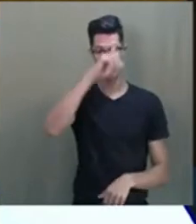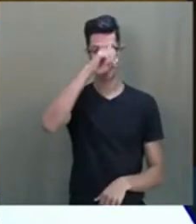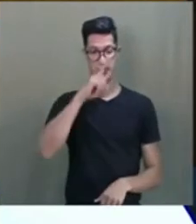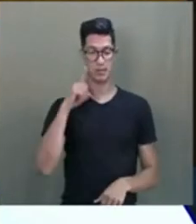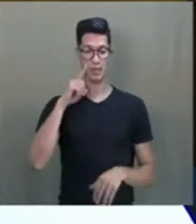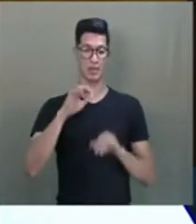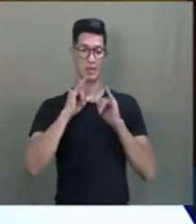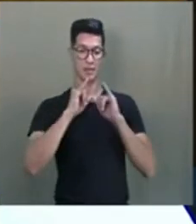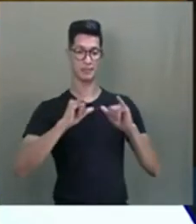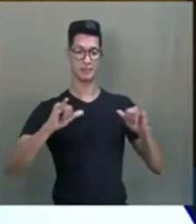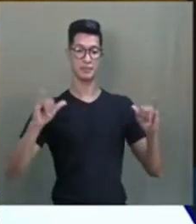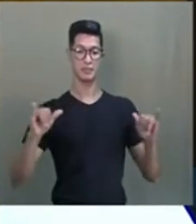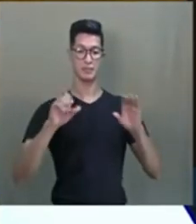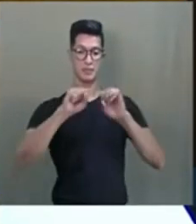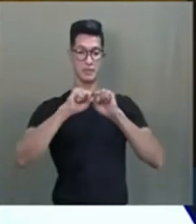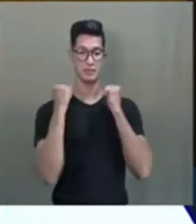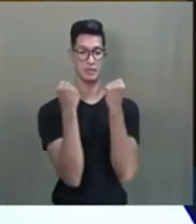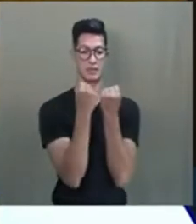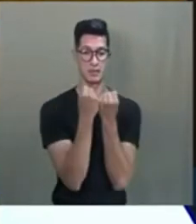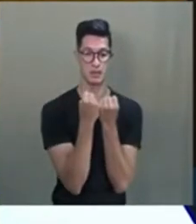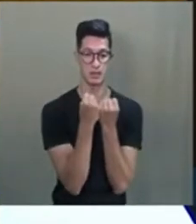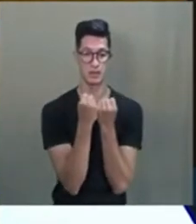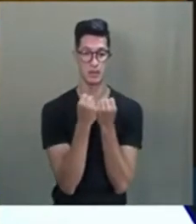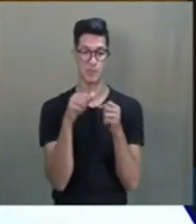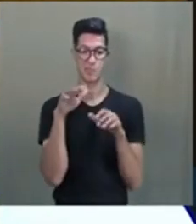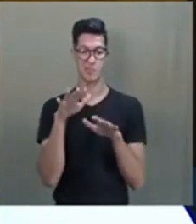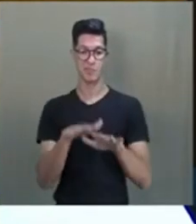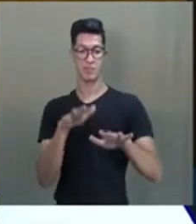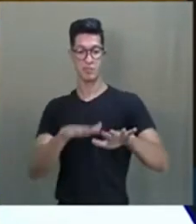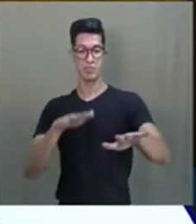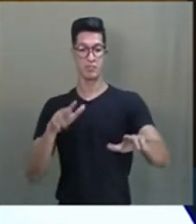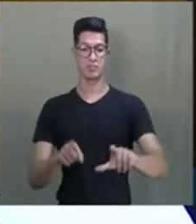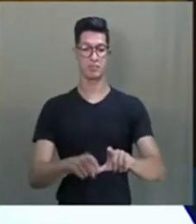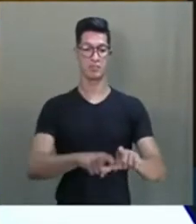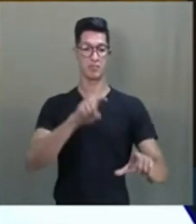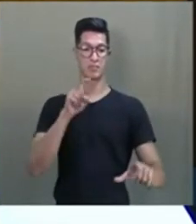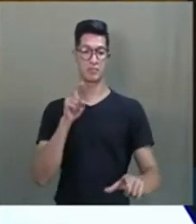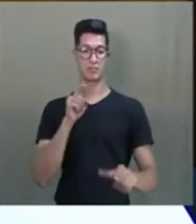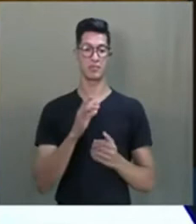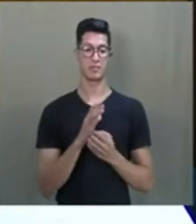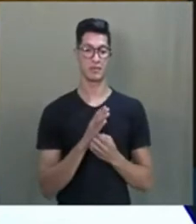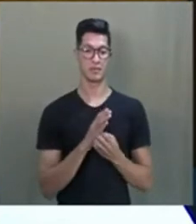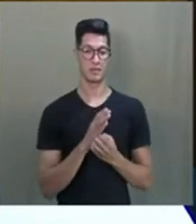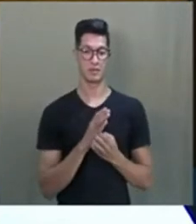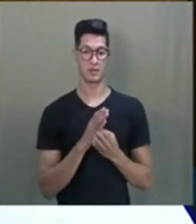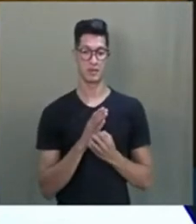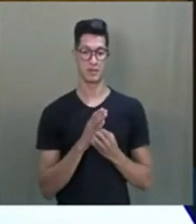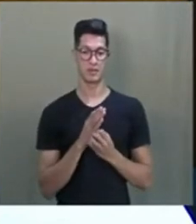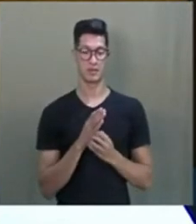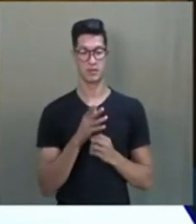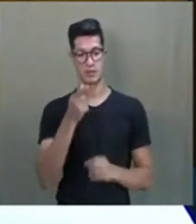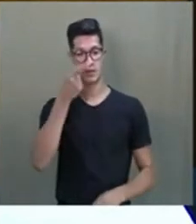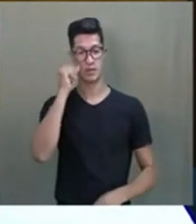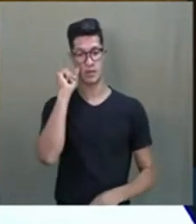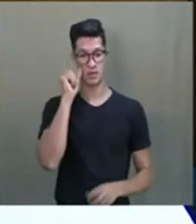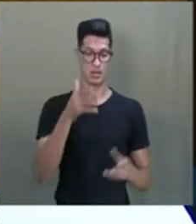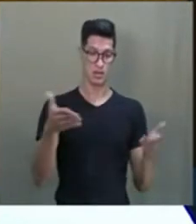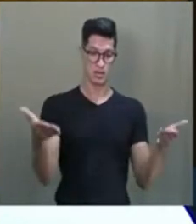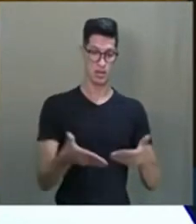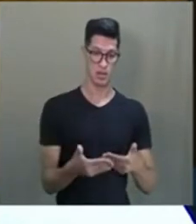e promovido o seminário O Movimento da Independência. Ontem e